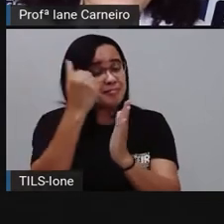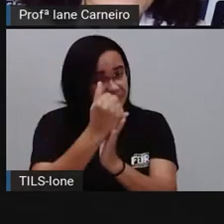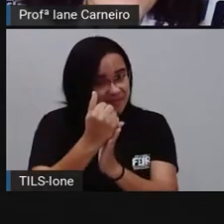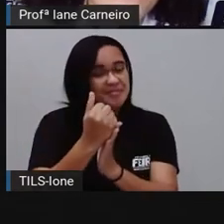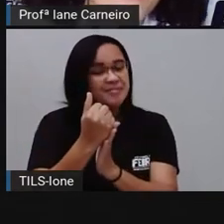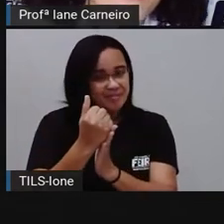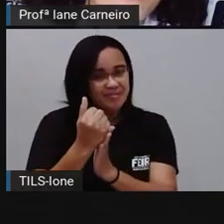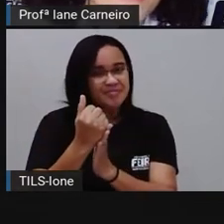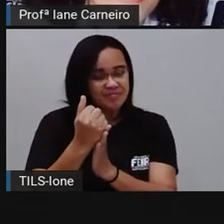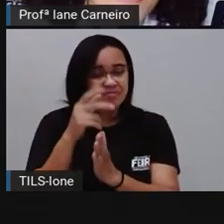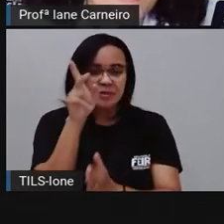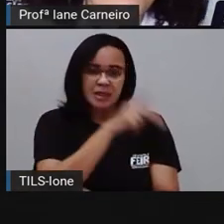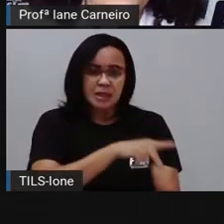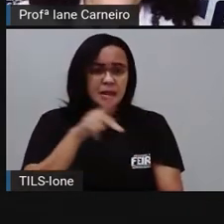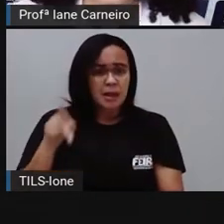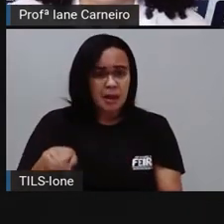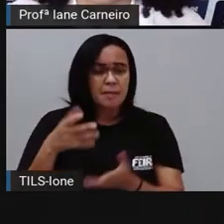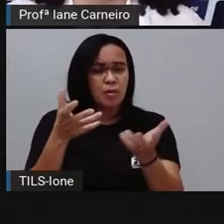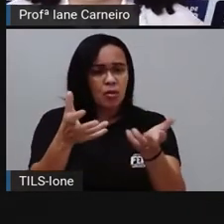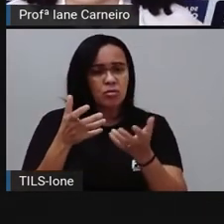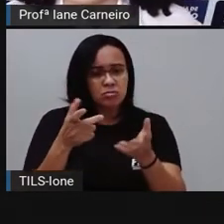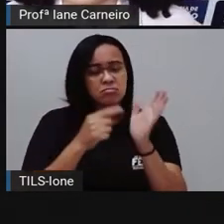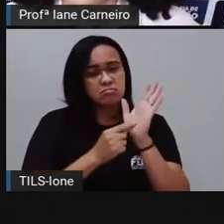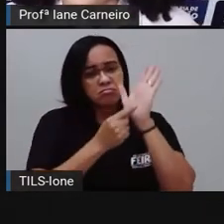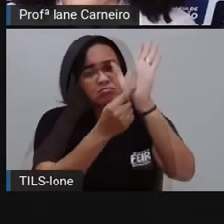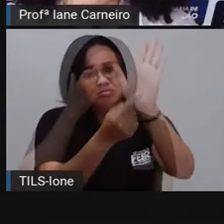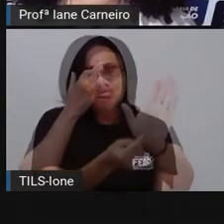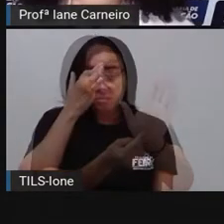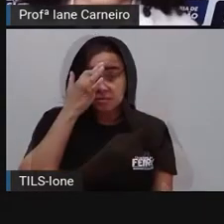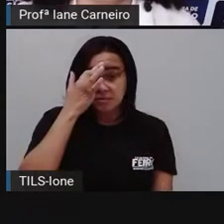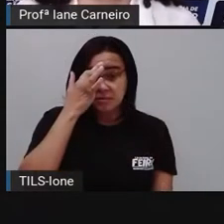Pro queria compartilhar com vocês.